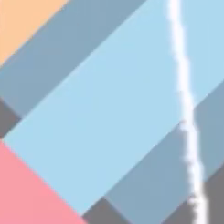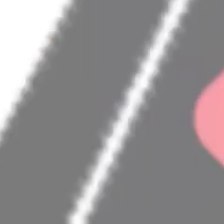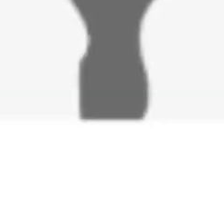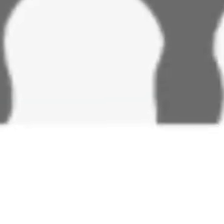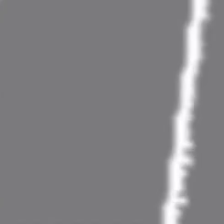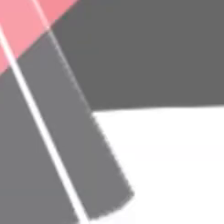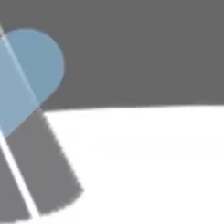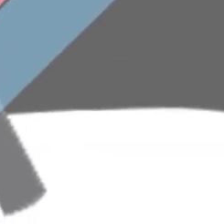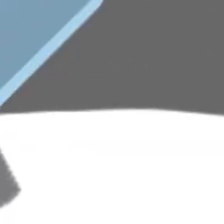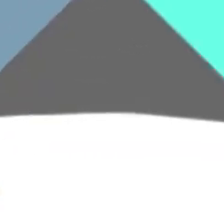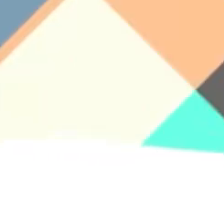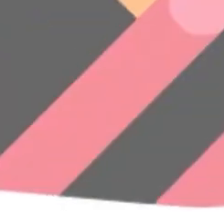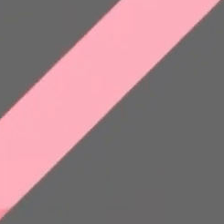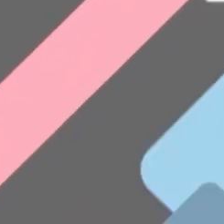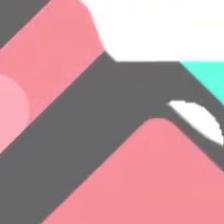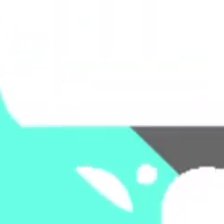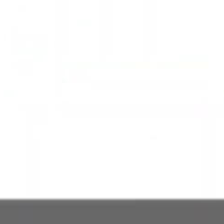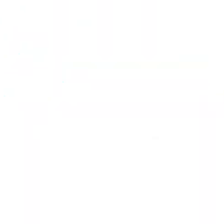Música